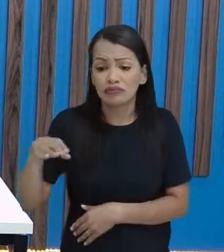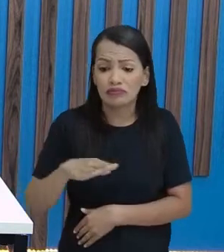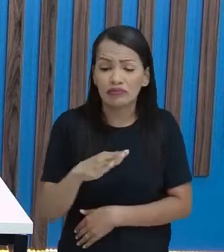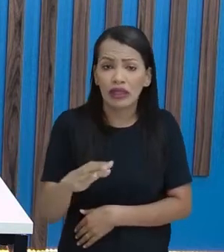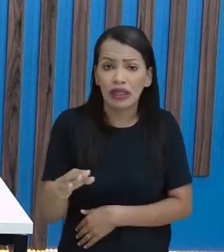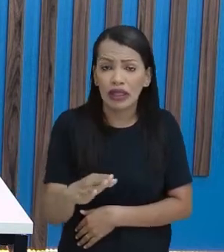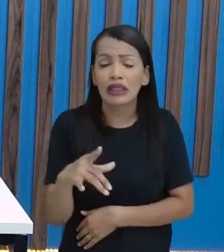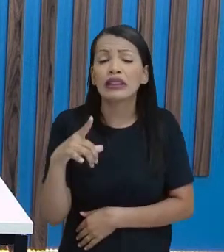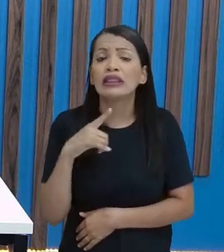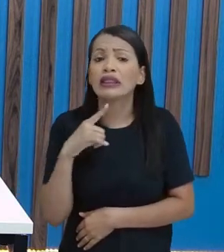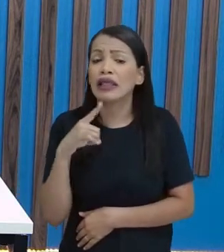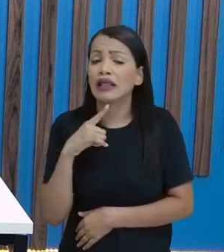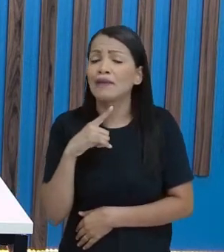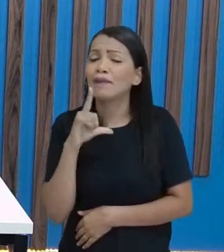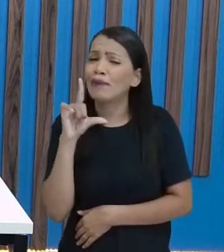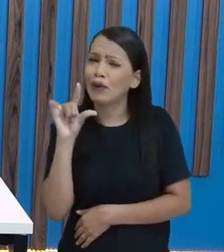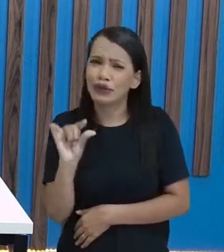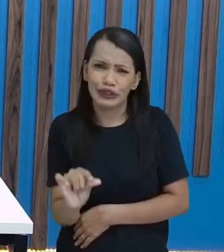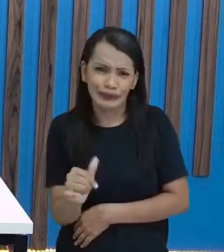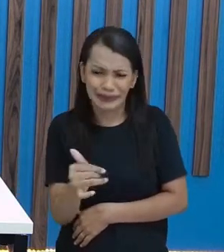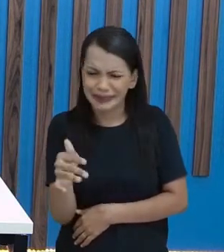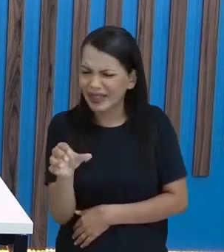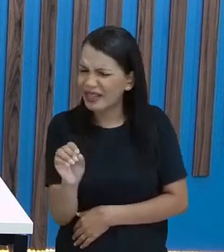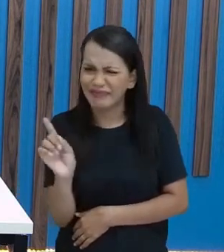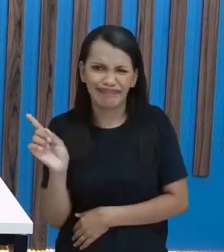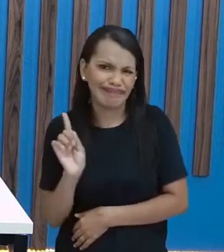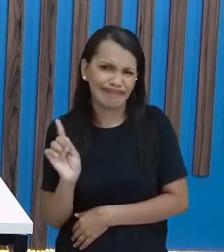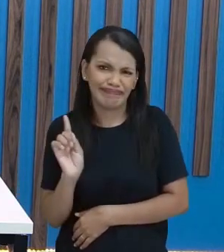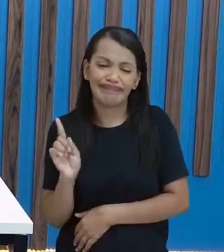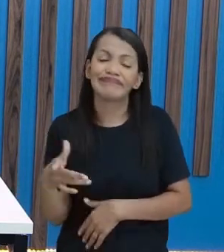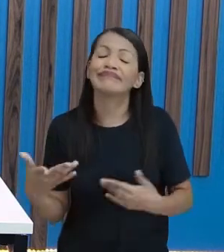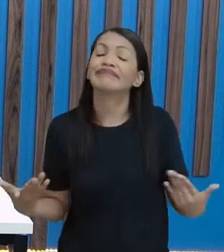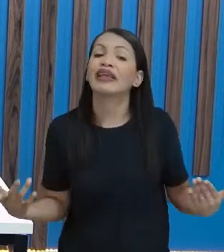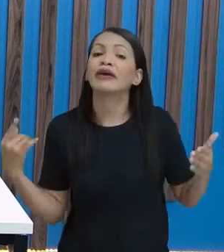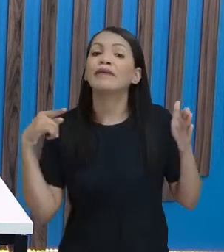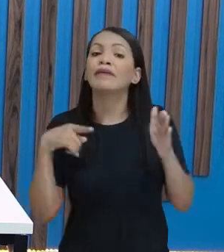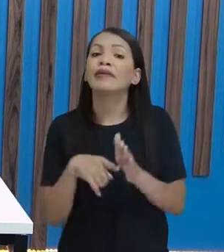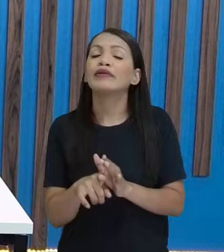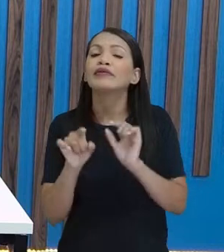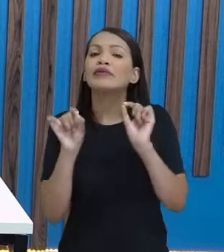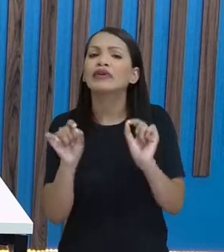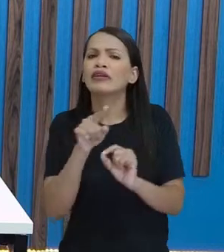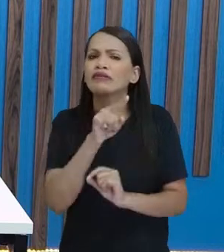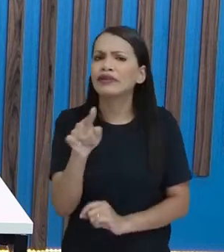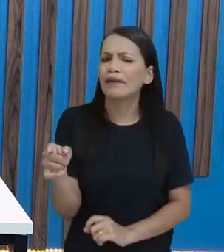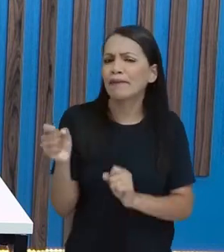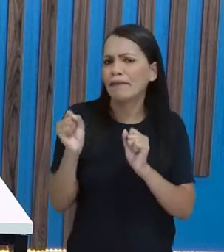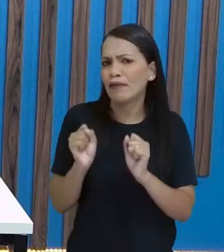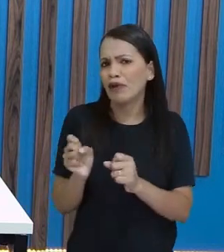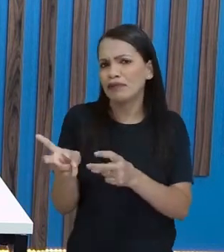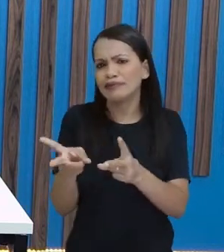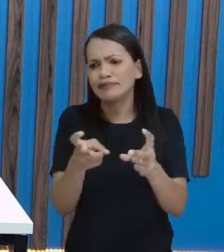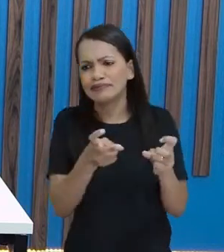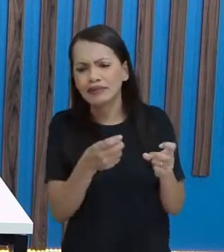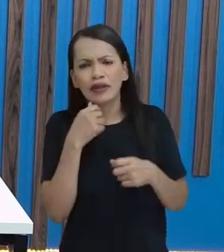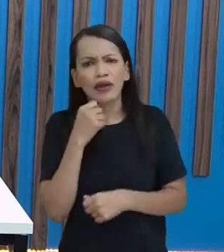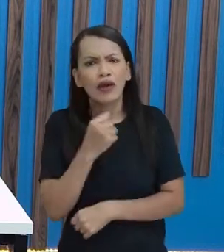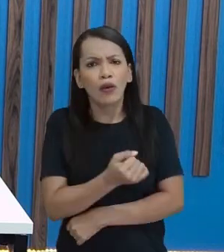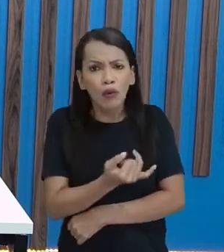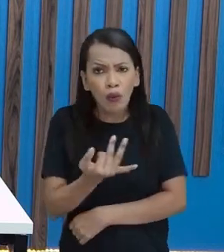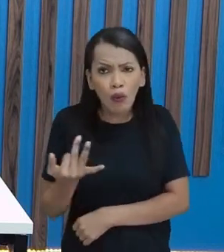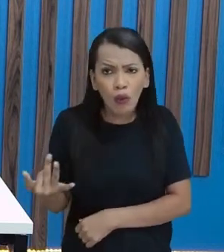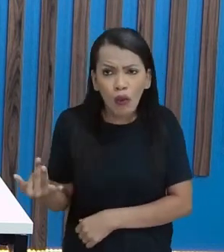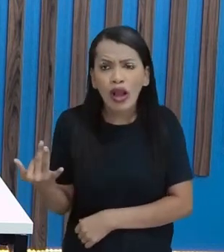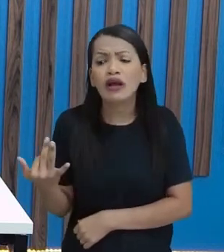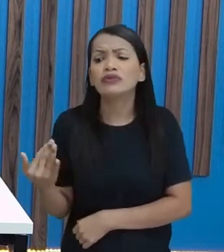de 10, tá? E aí a gente pode perguntar o seguinte, você pode observar, eu posso perguntar, quantos carrinhos laranjas